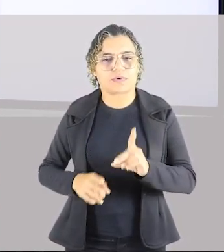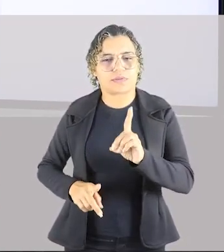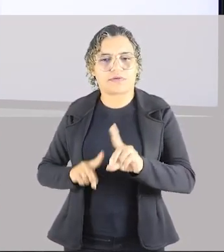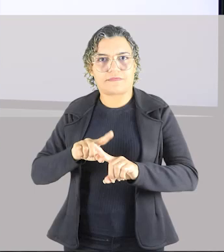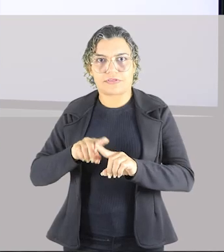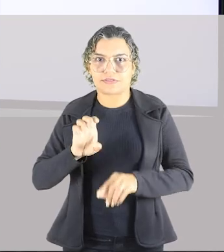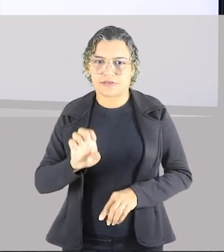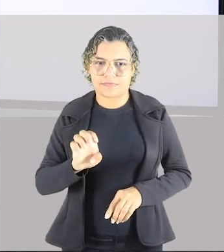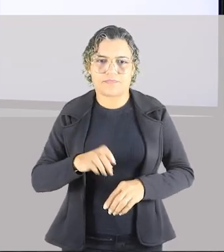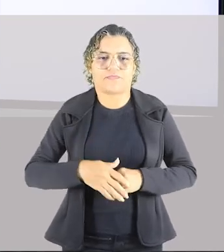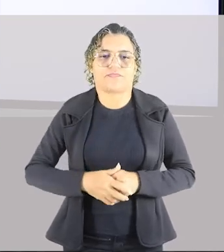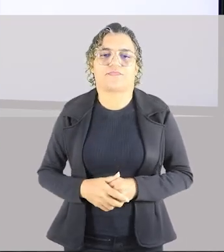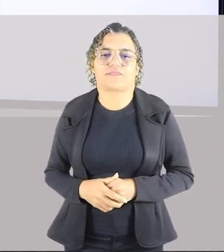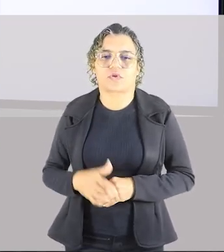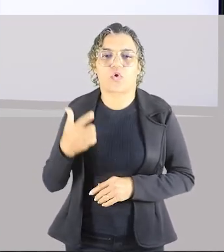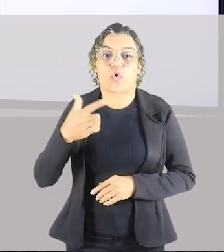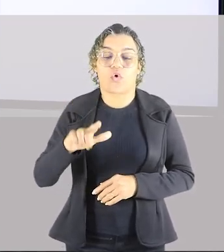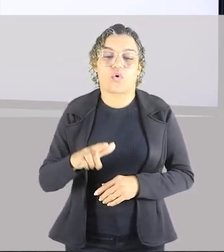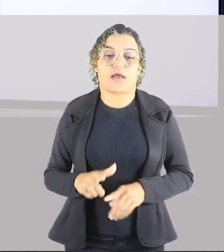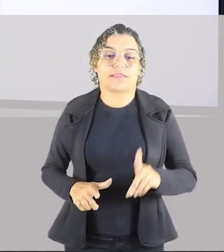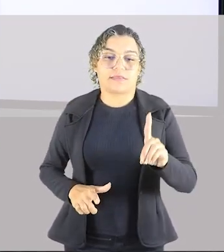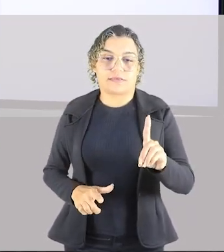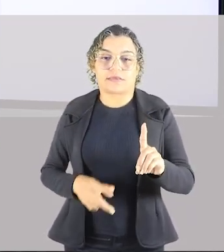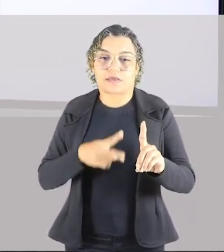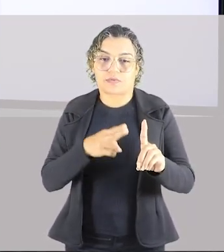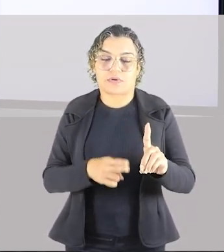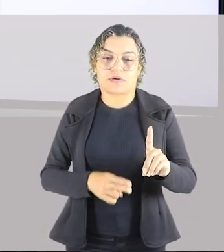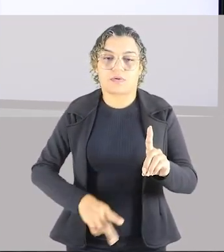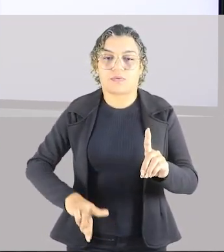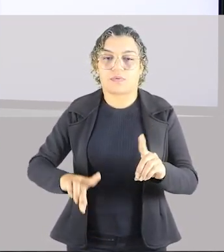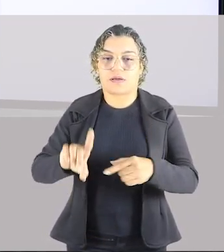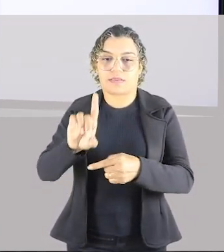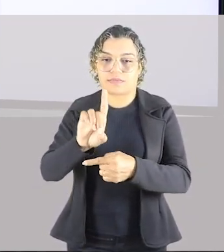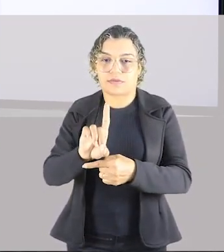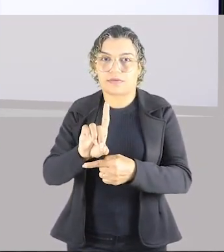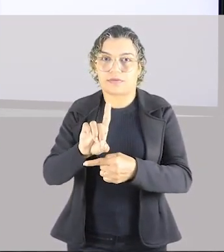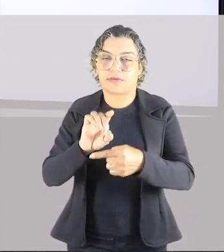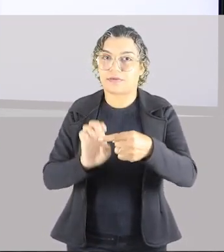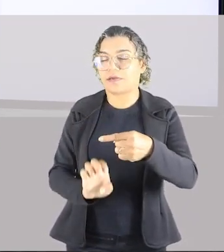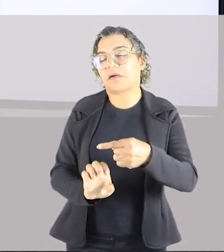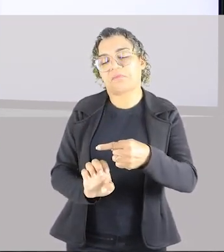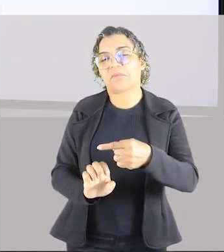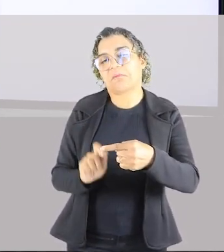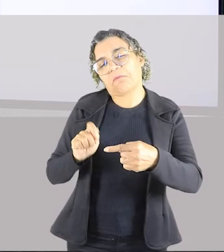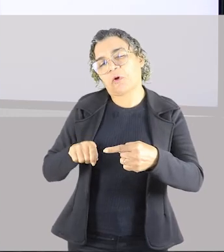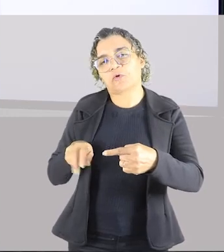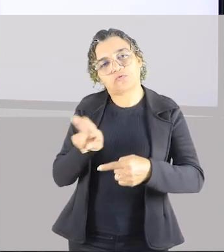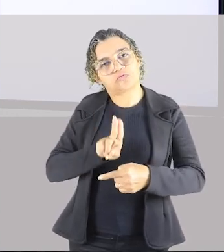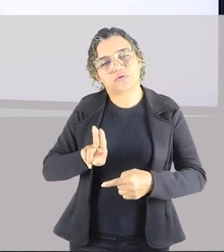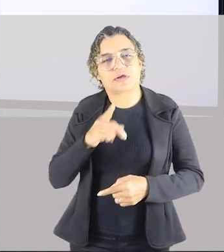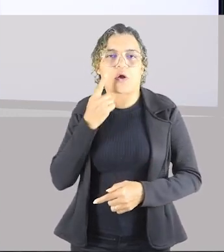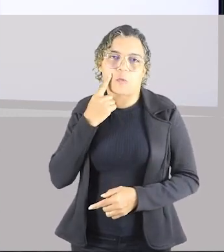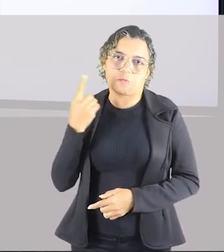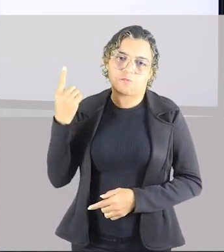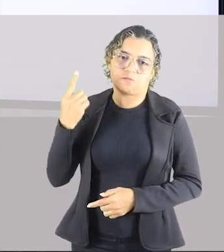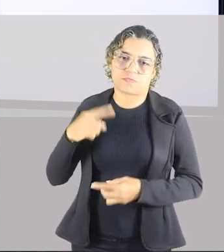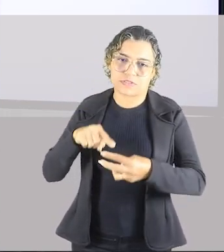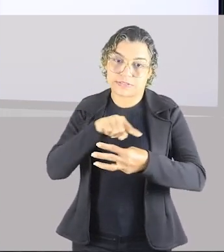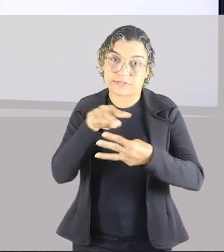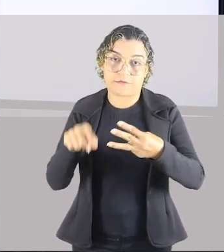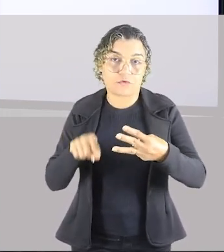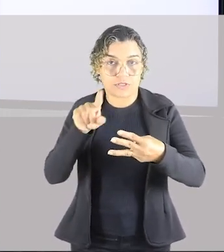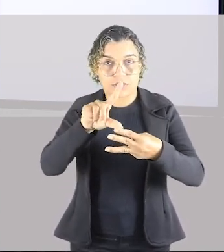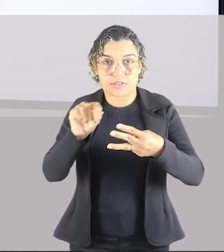mapa vezes a escala. Ou a distância no mapa, que é igual à distância real pela escala. Tanto faz,